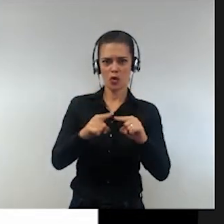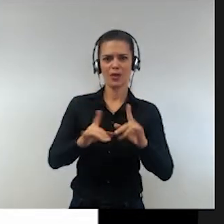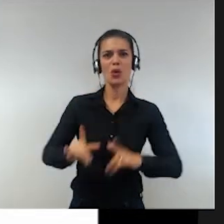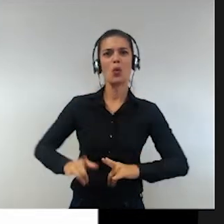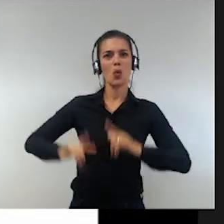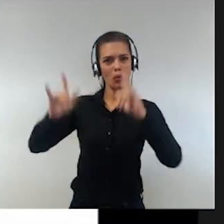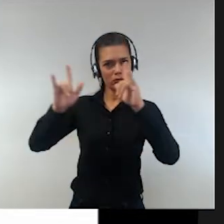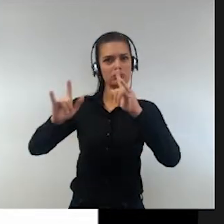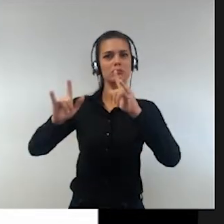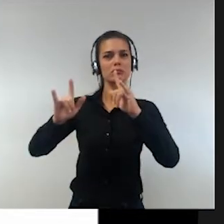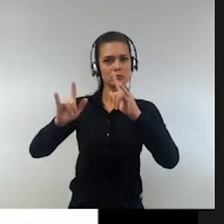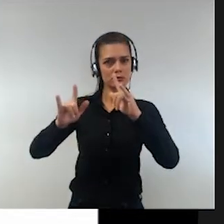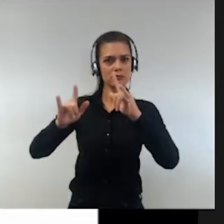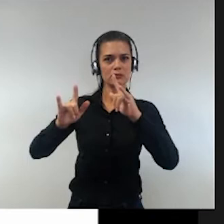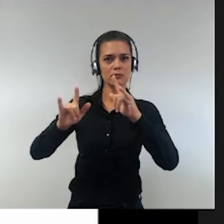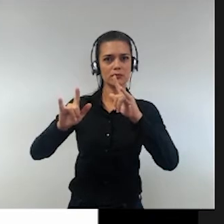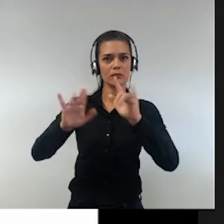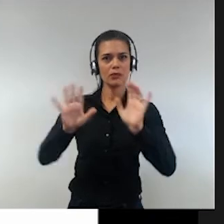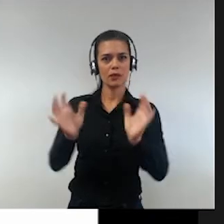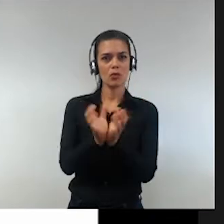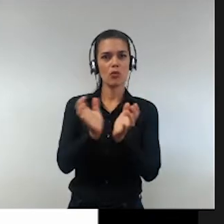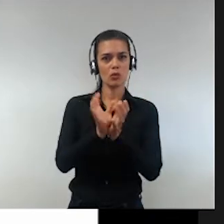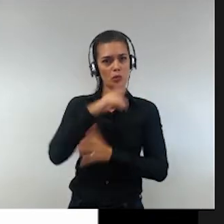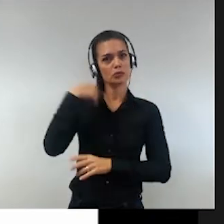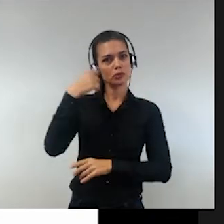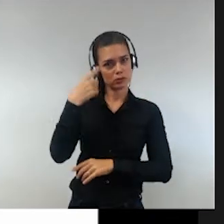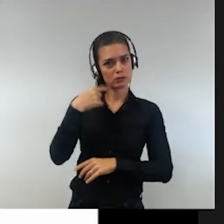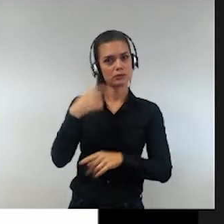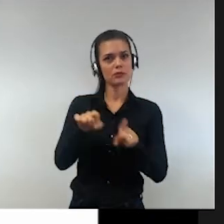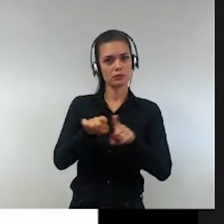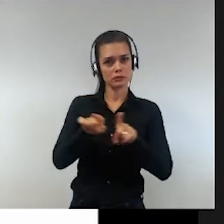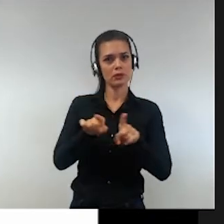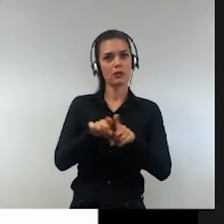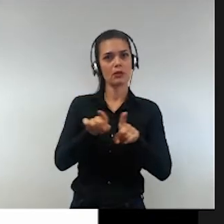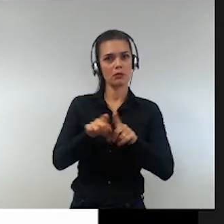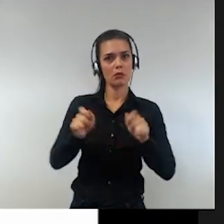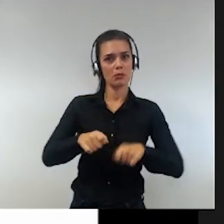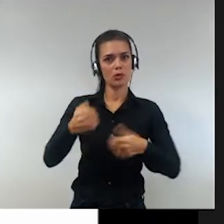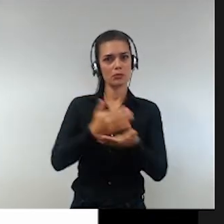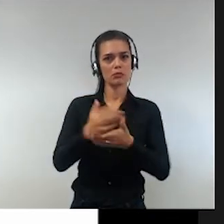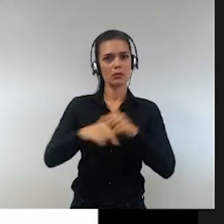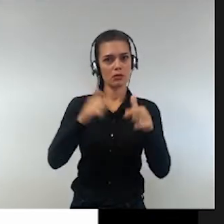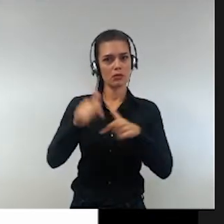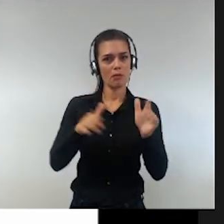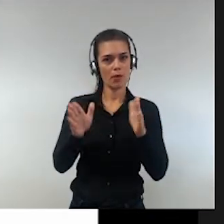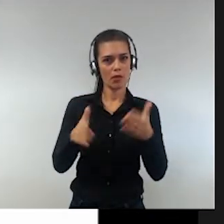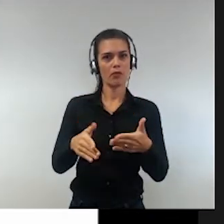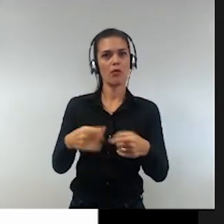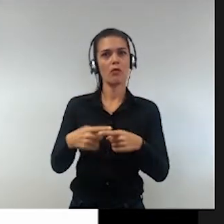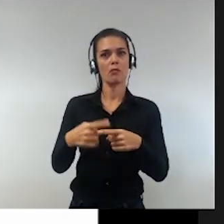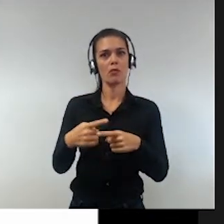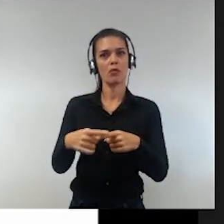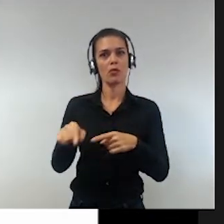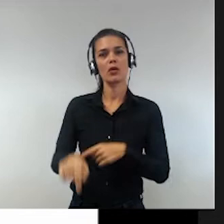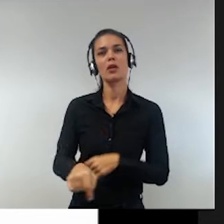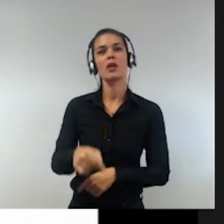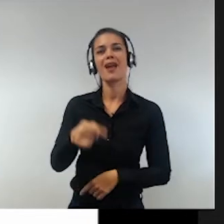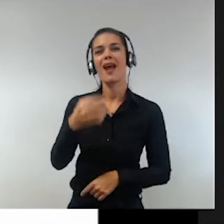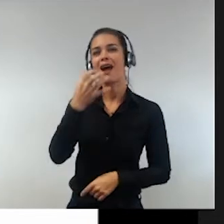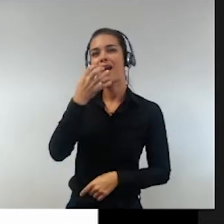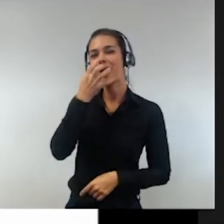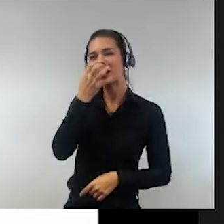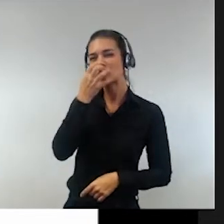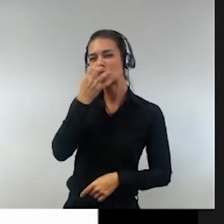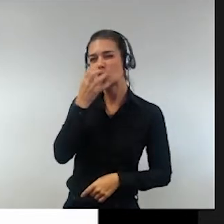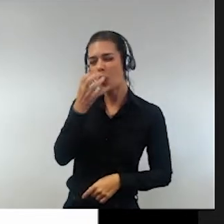e é um mercado para os colegas advogados também, né? Porque aqui, quando a gente lida com animal, a gente não cobra, a gente faz pro bono porque a